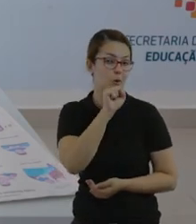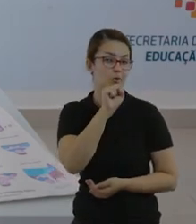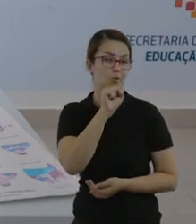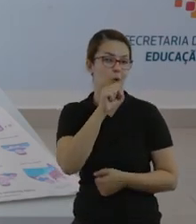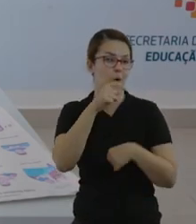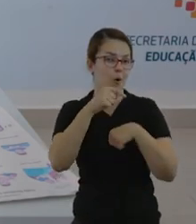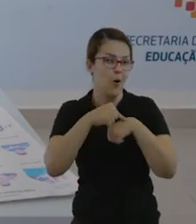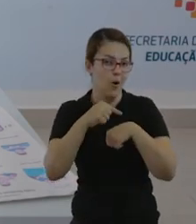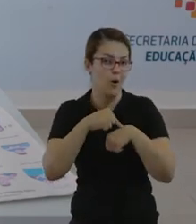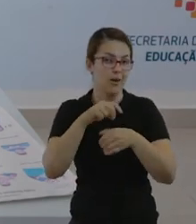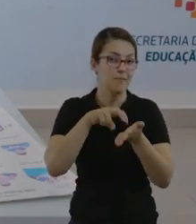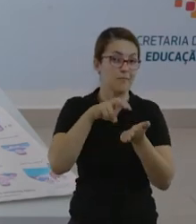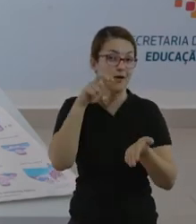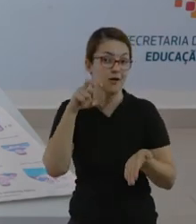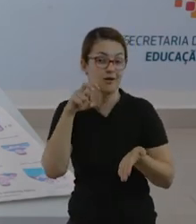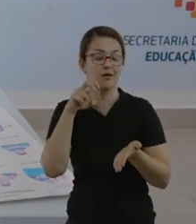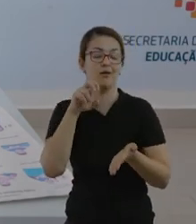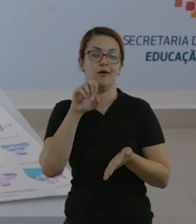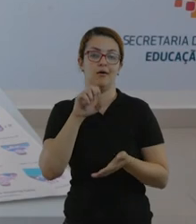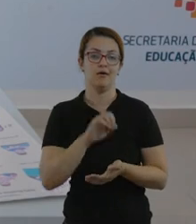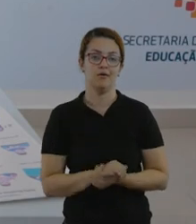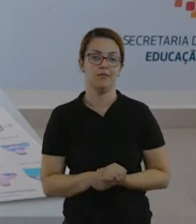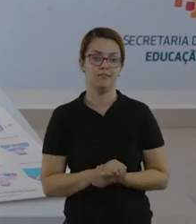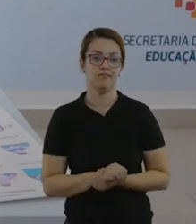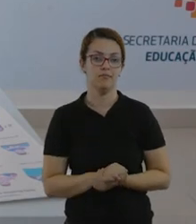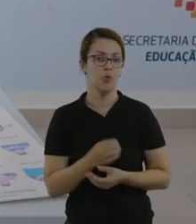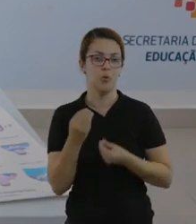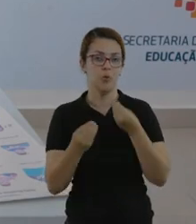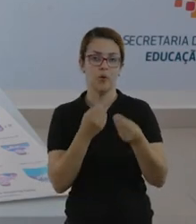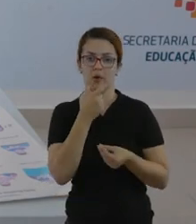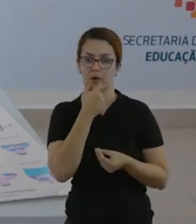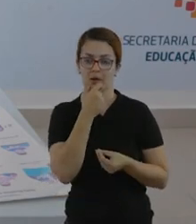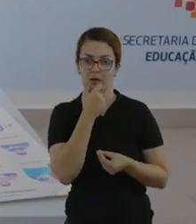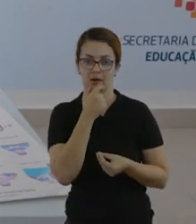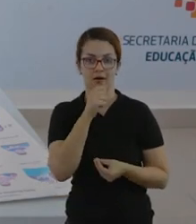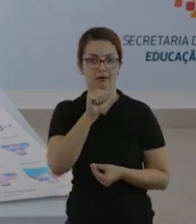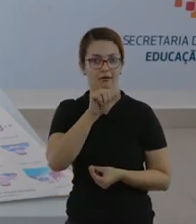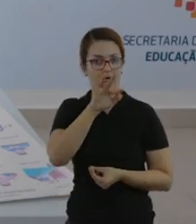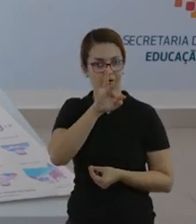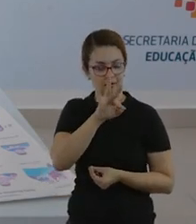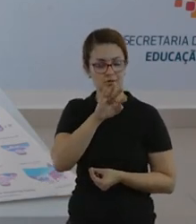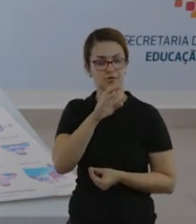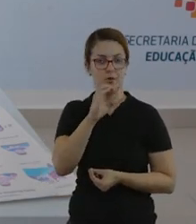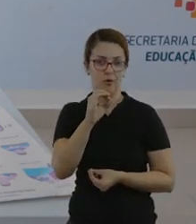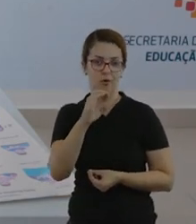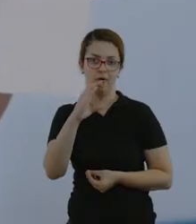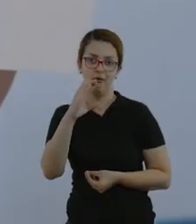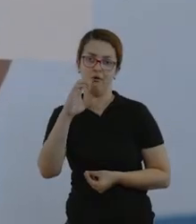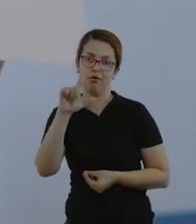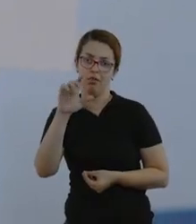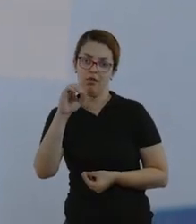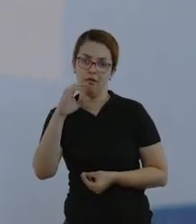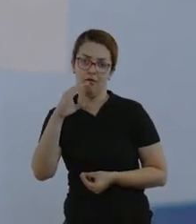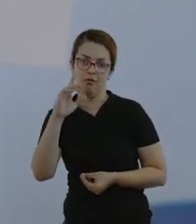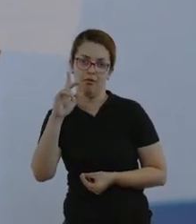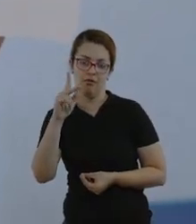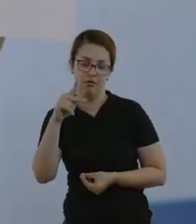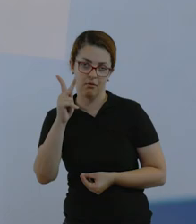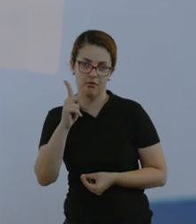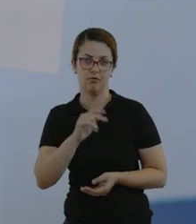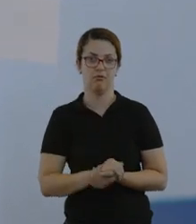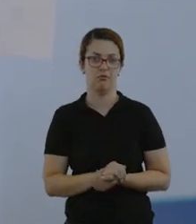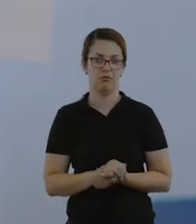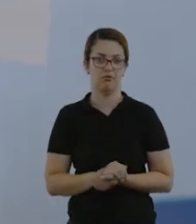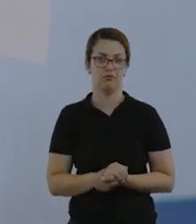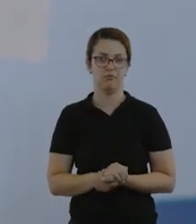horas inteiras. O que, que seriam as horas inteiras? Por exemplo, em português nós falamos 8 horas da manhã, 9 horas da manhã.